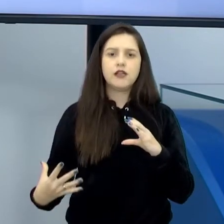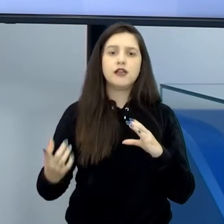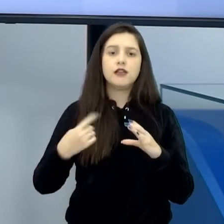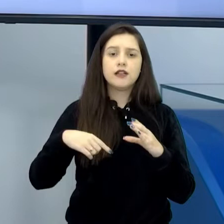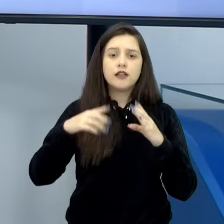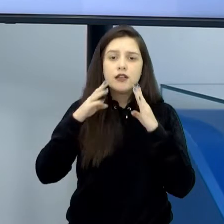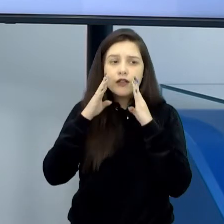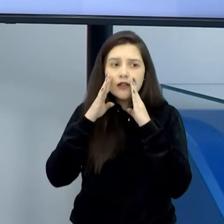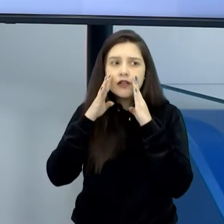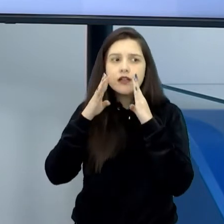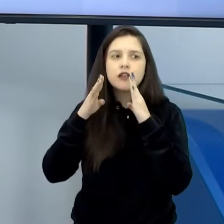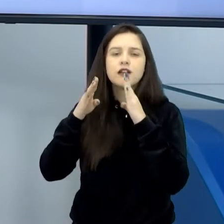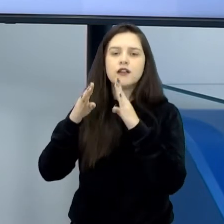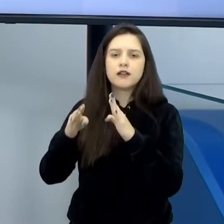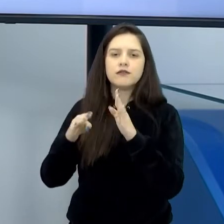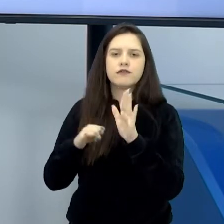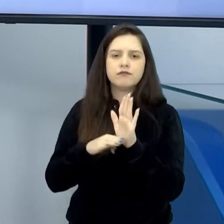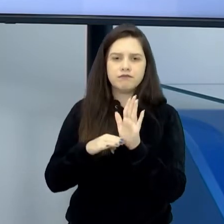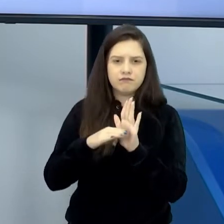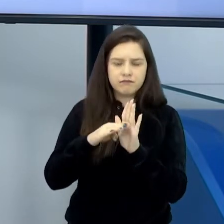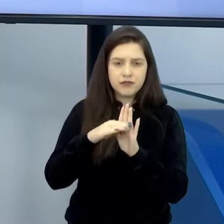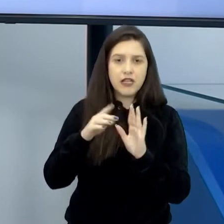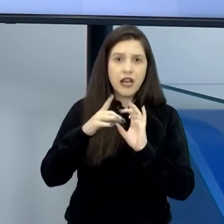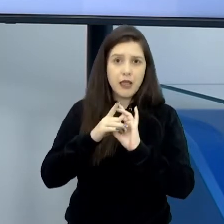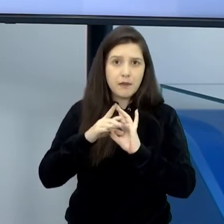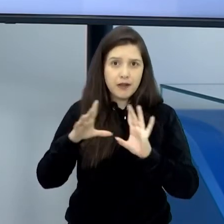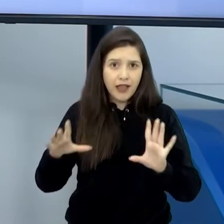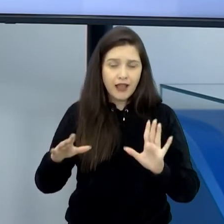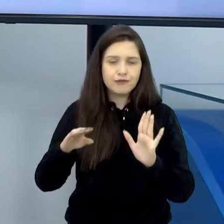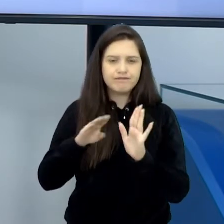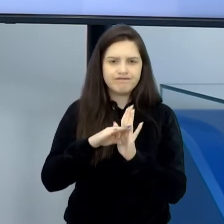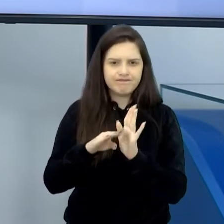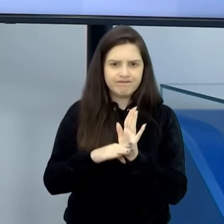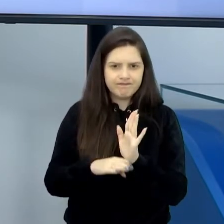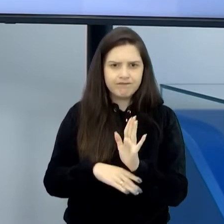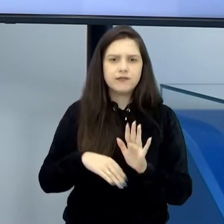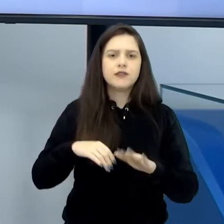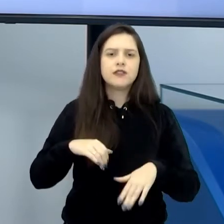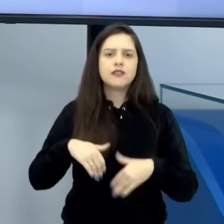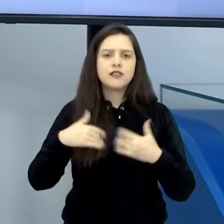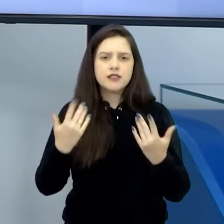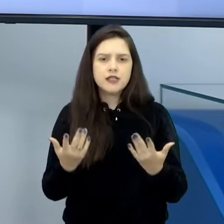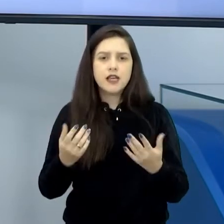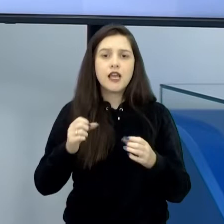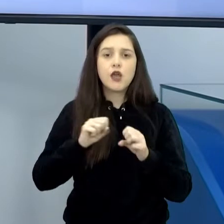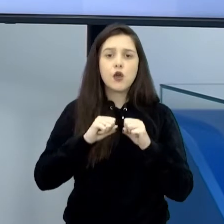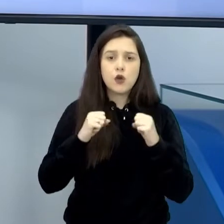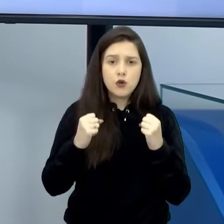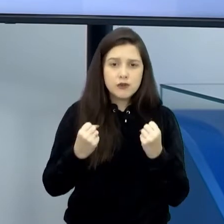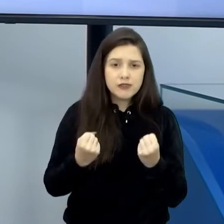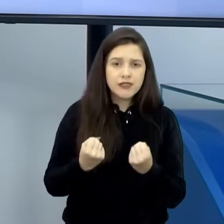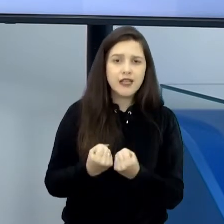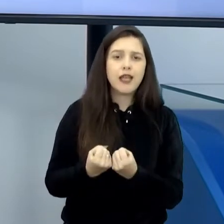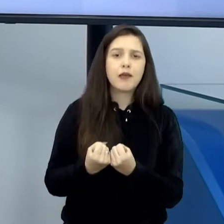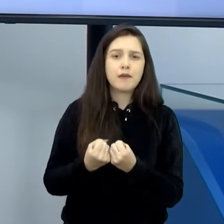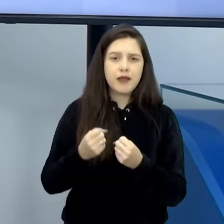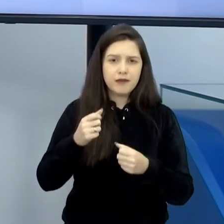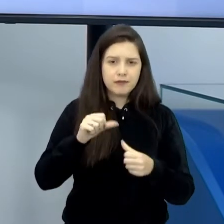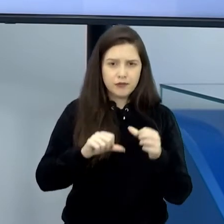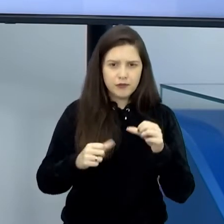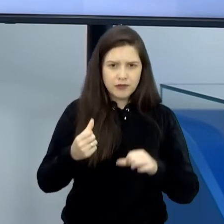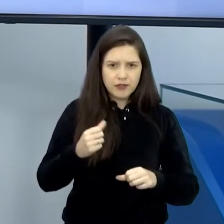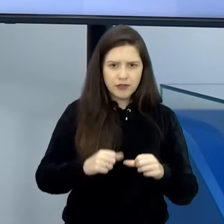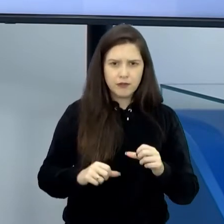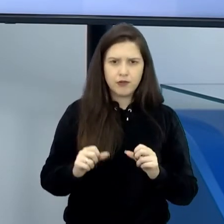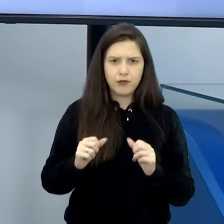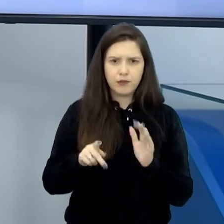medição de concentração ela está relacionada à liberdade de partículas, né, que estão em um sistema químico qualquer. Está bem?